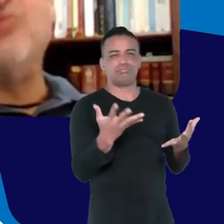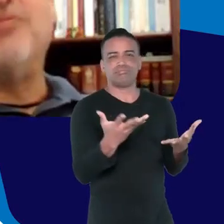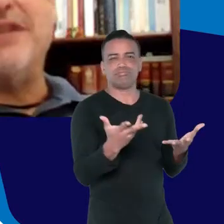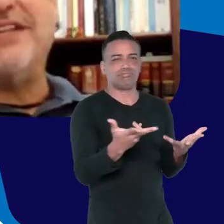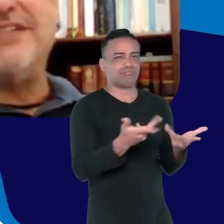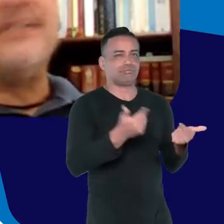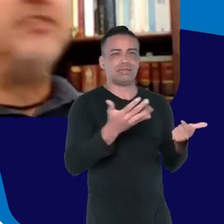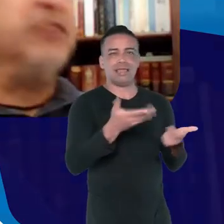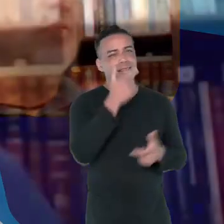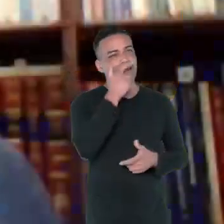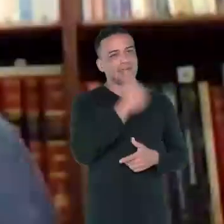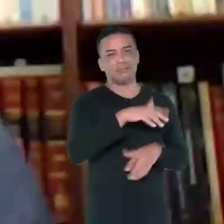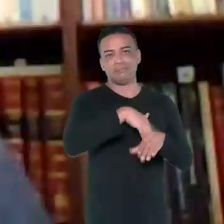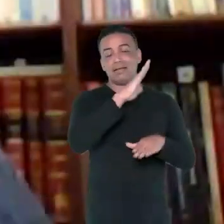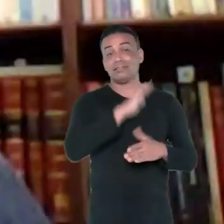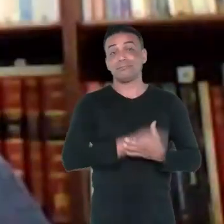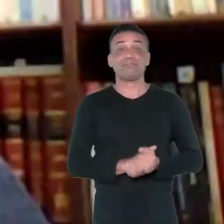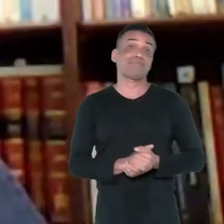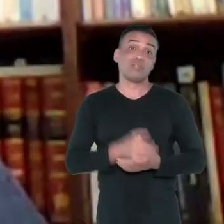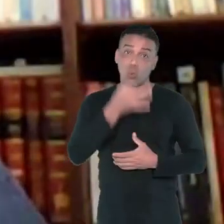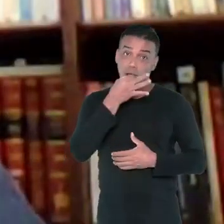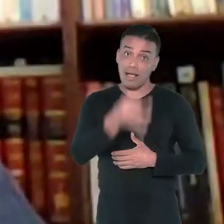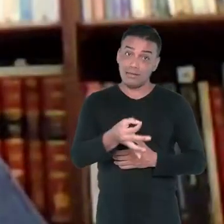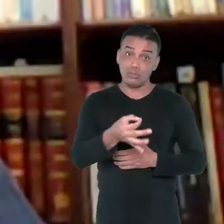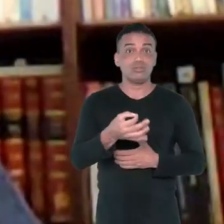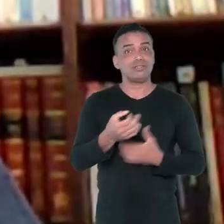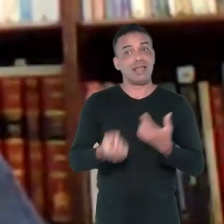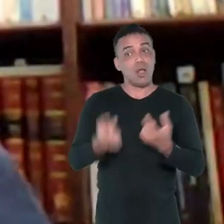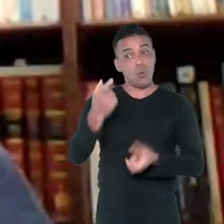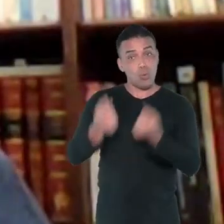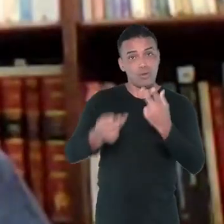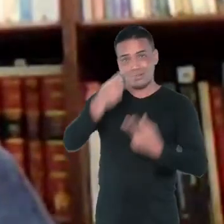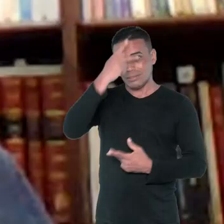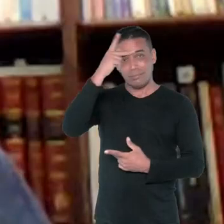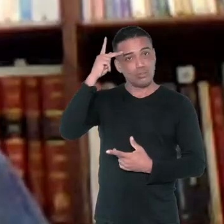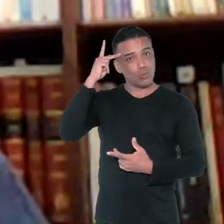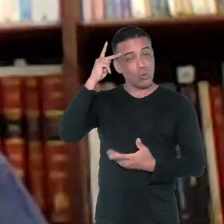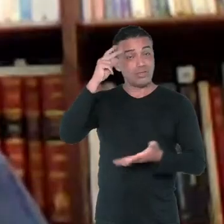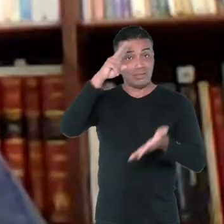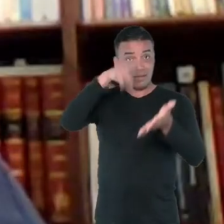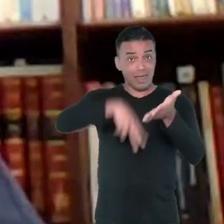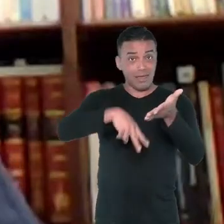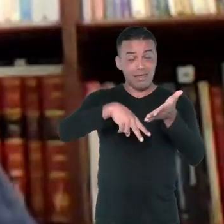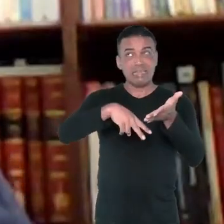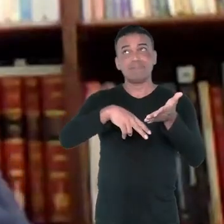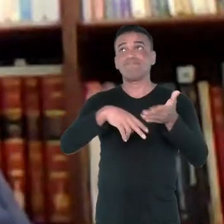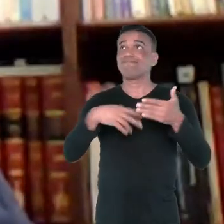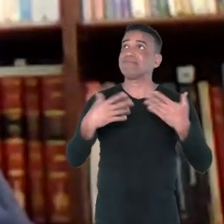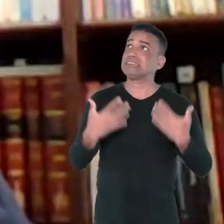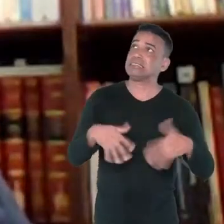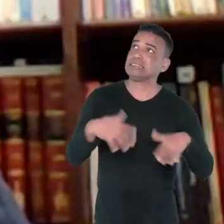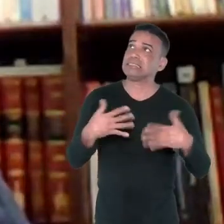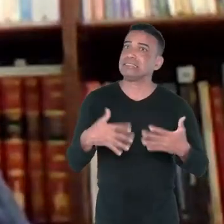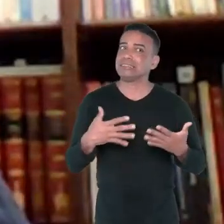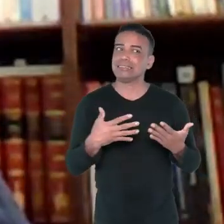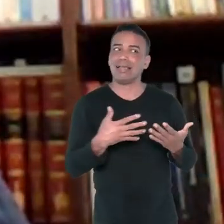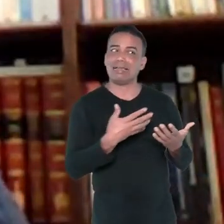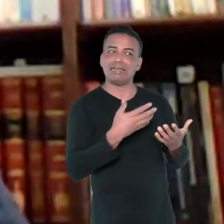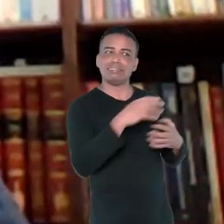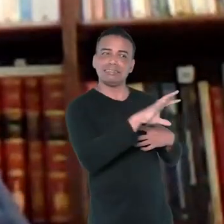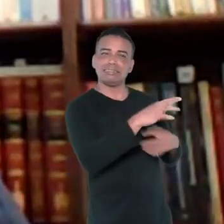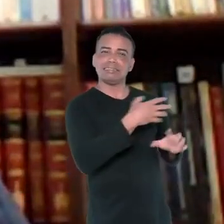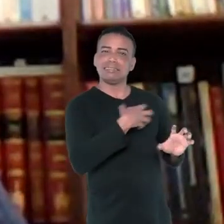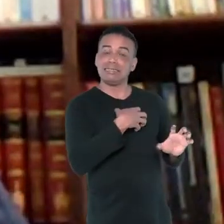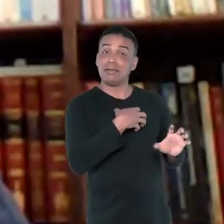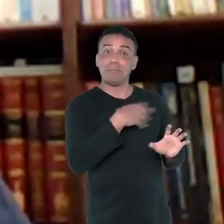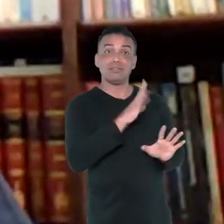é muito mais interessante. Então, eu acho que tem alguns leitores que acabam ficando simpáticos não